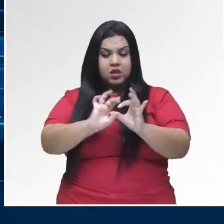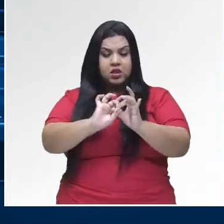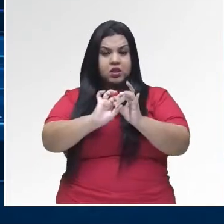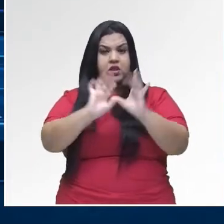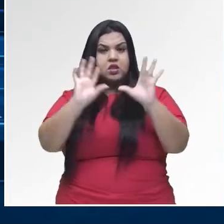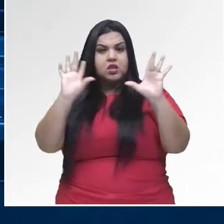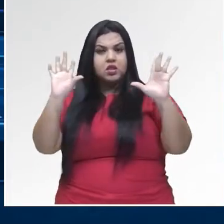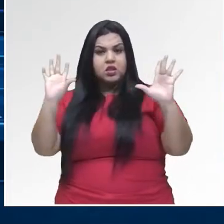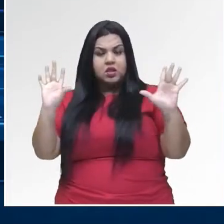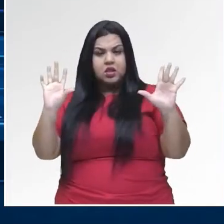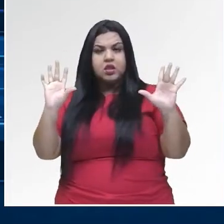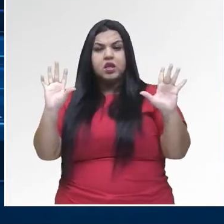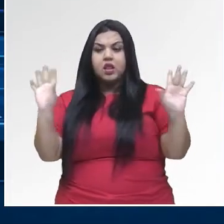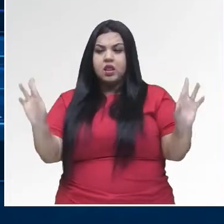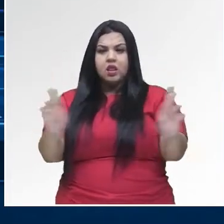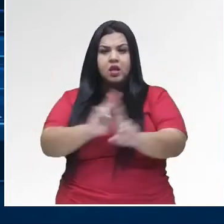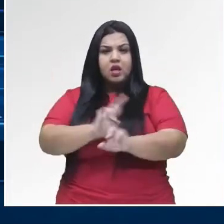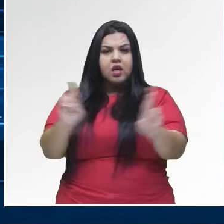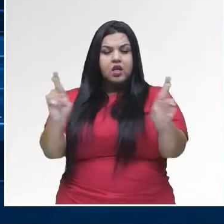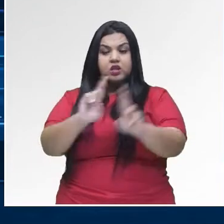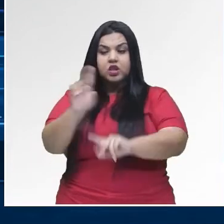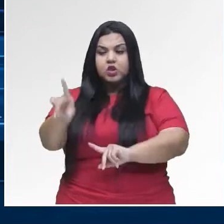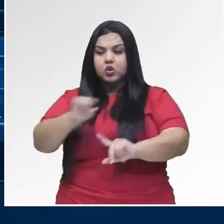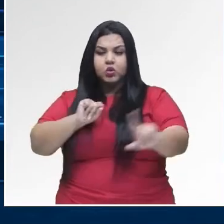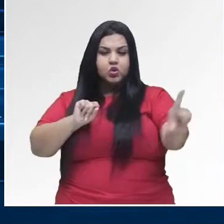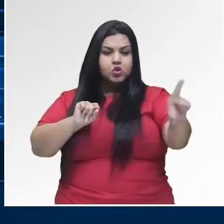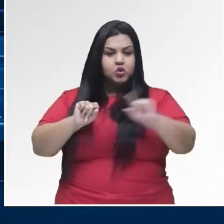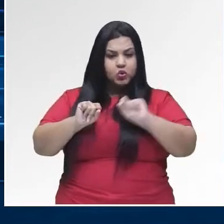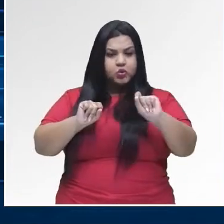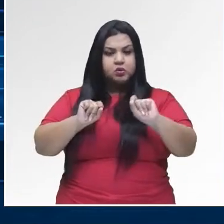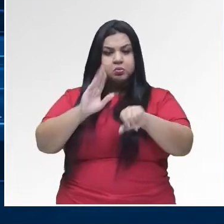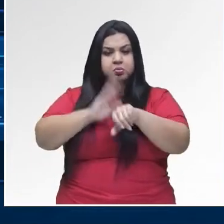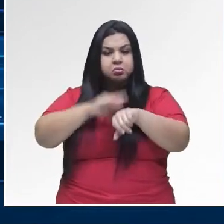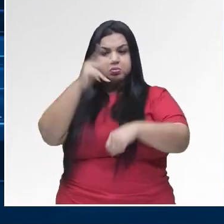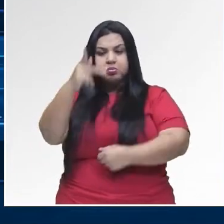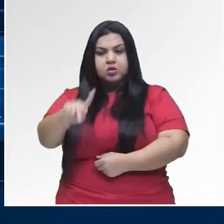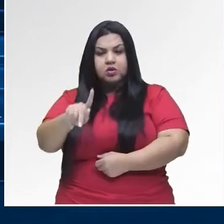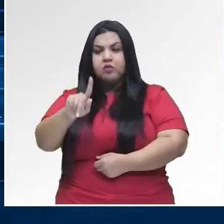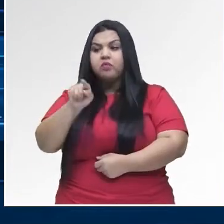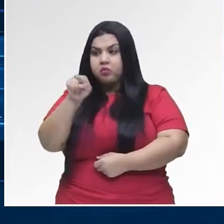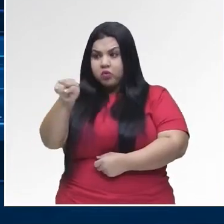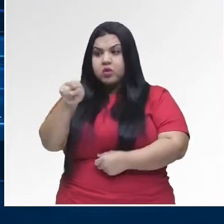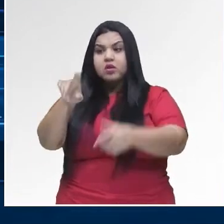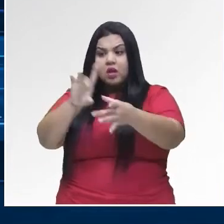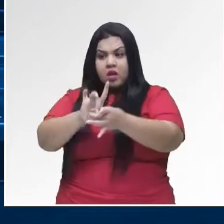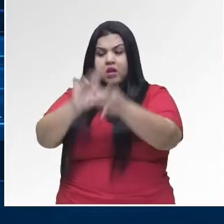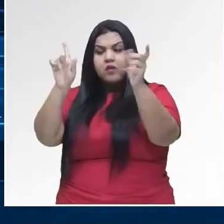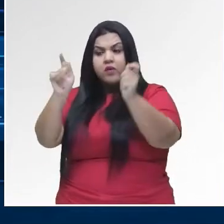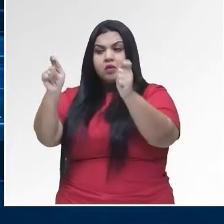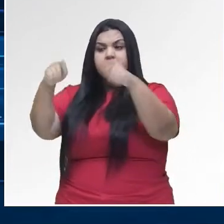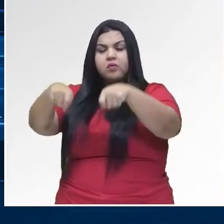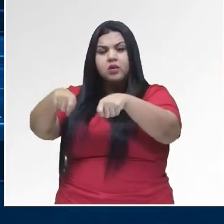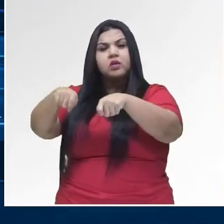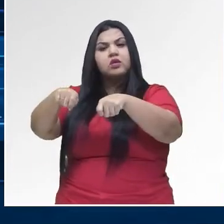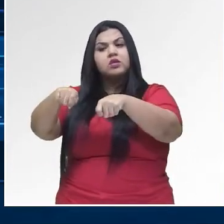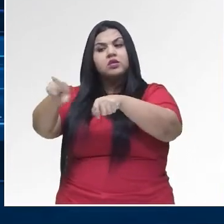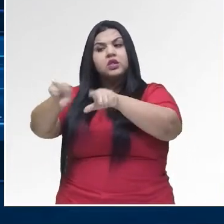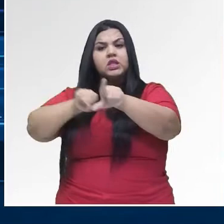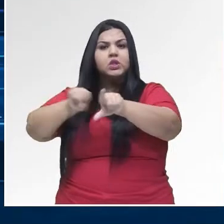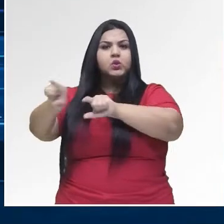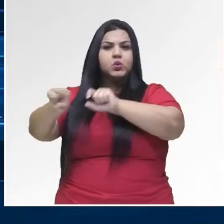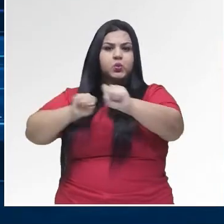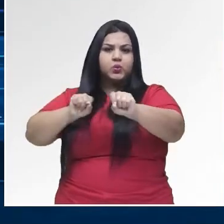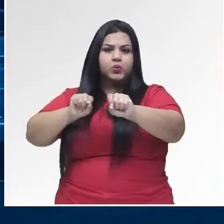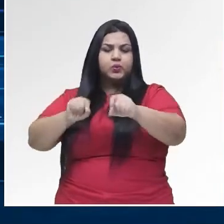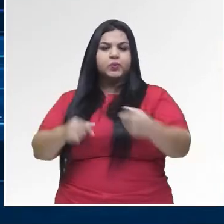liberdade ela está relacionada com escolhas. Você é livre quando você tem a capacidade de fazer escolhas,